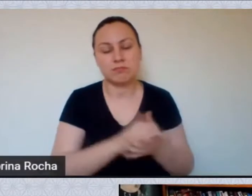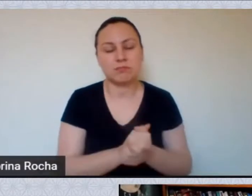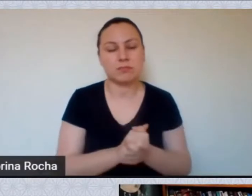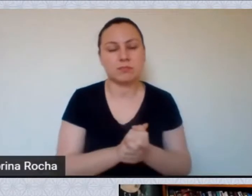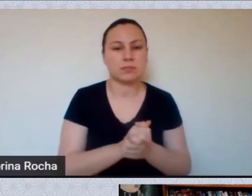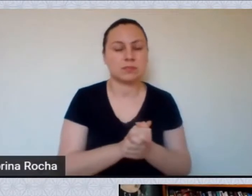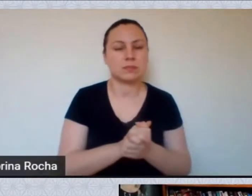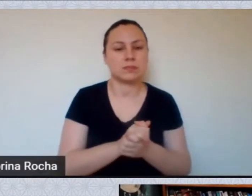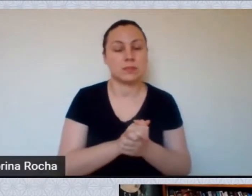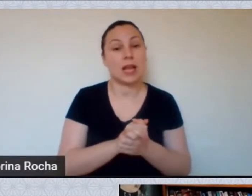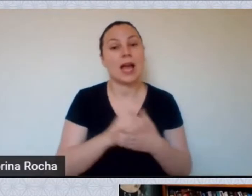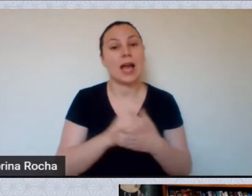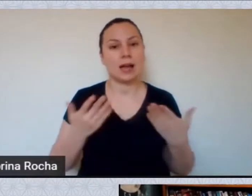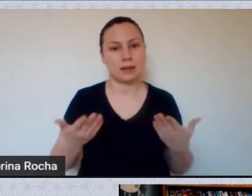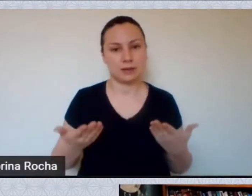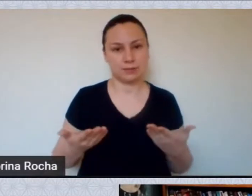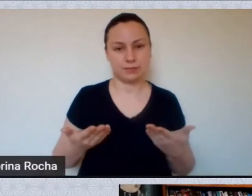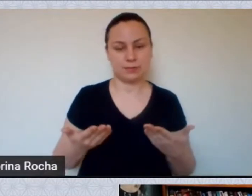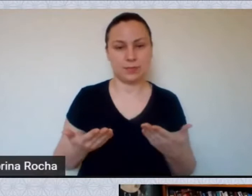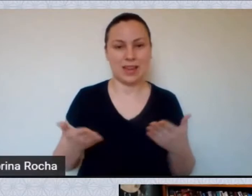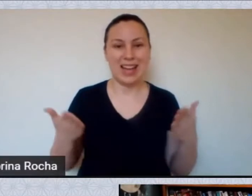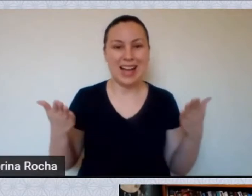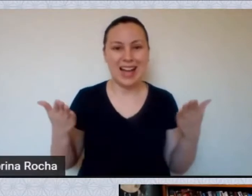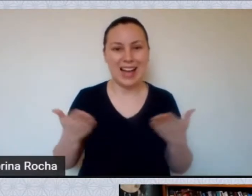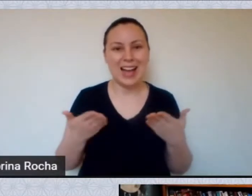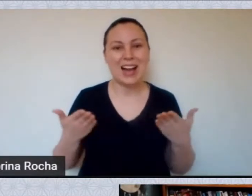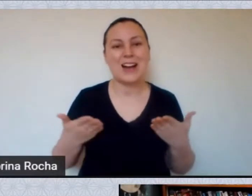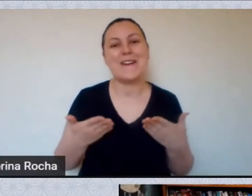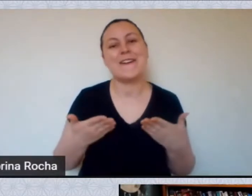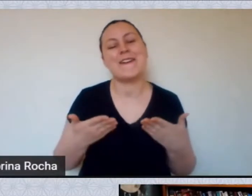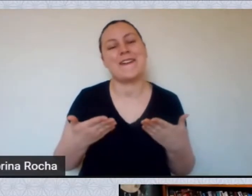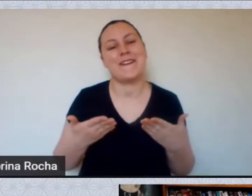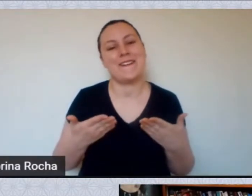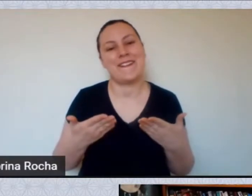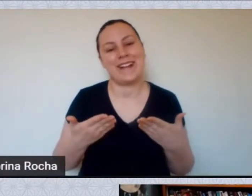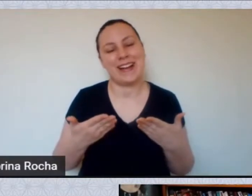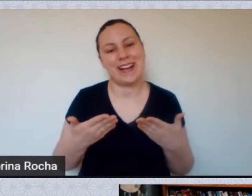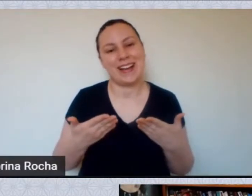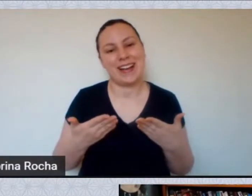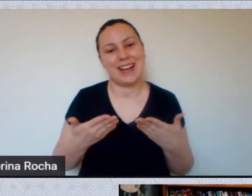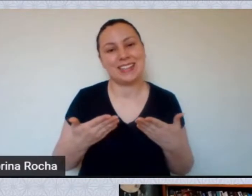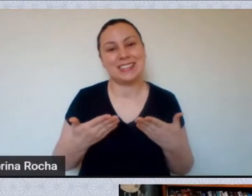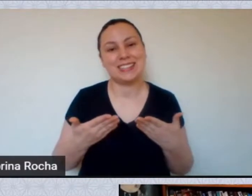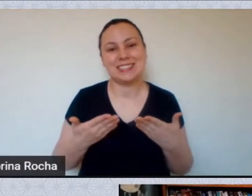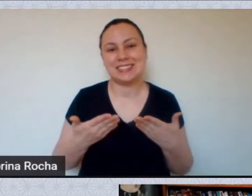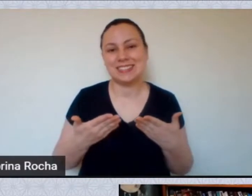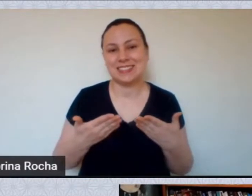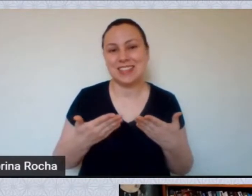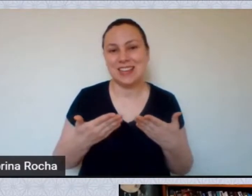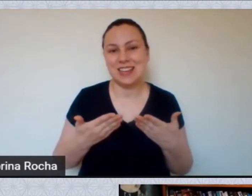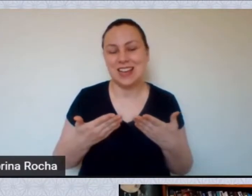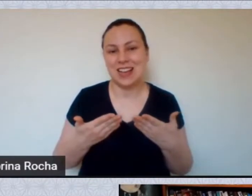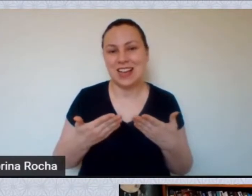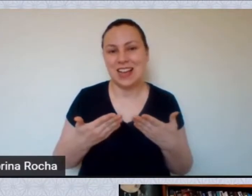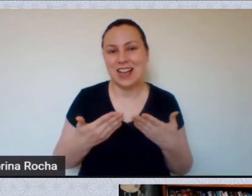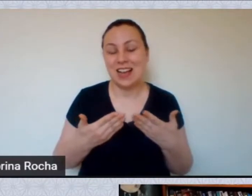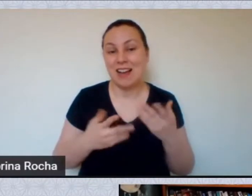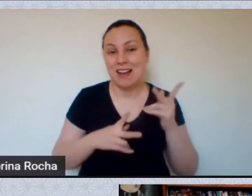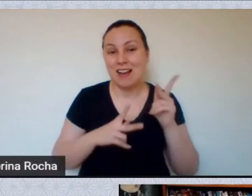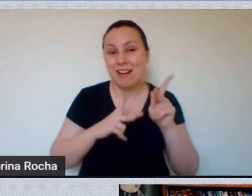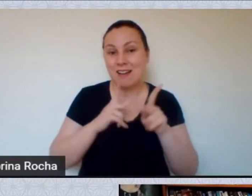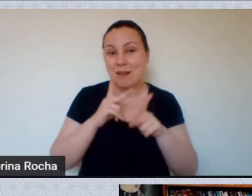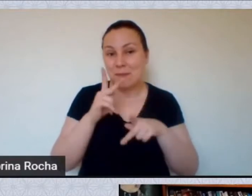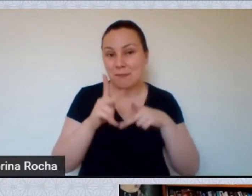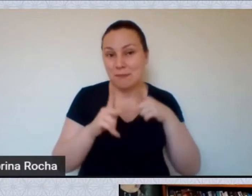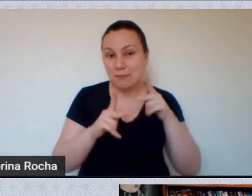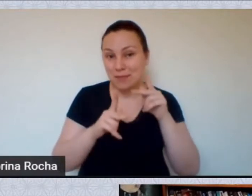quadro atual, e você falou bem, né, que as pessoas, mesmo aqueles que